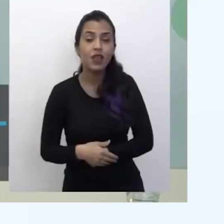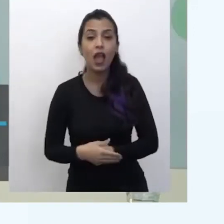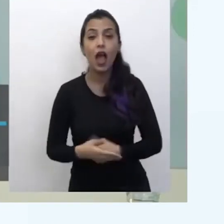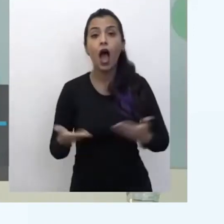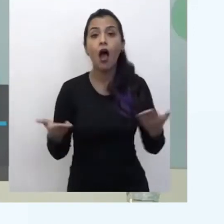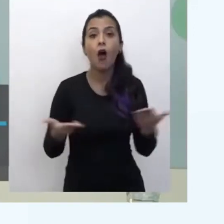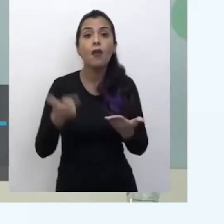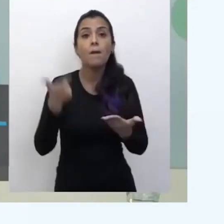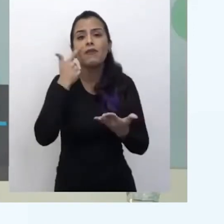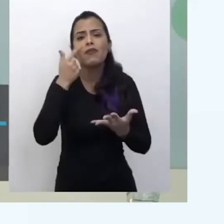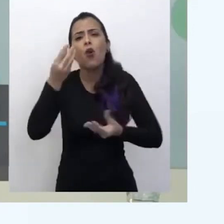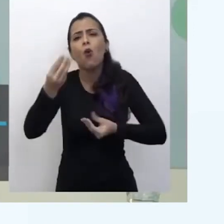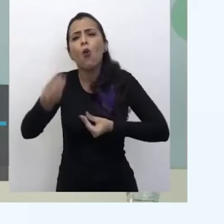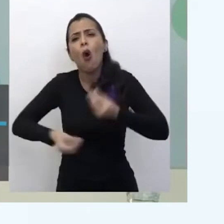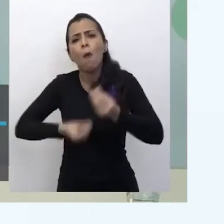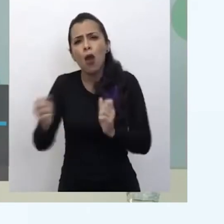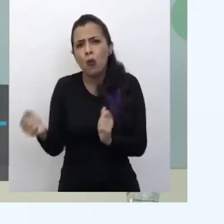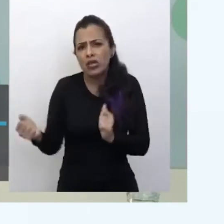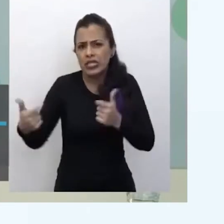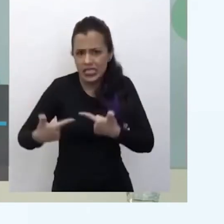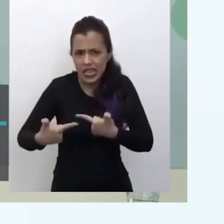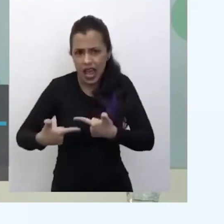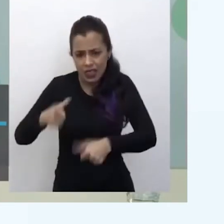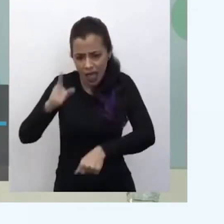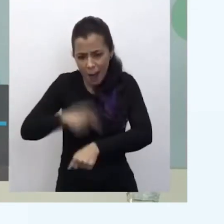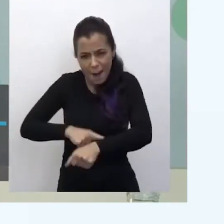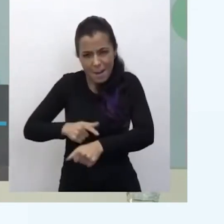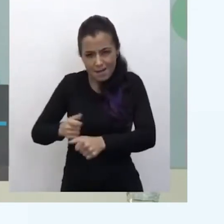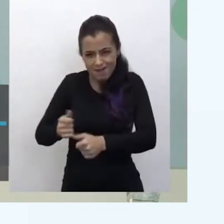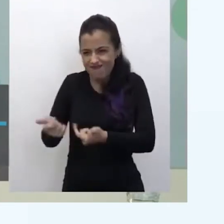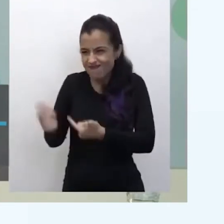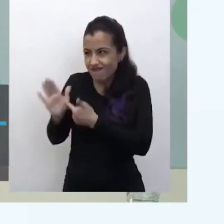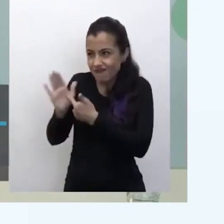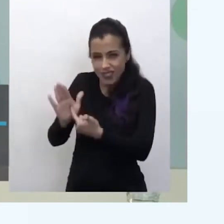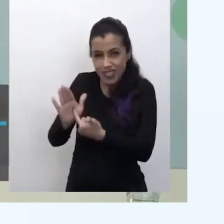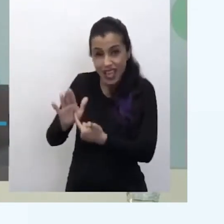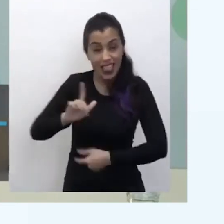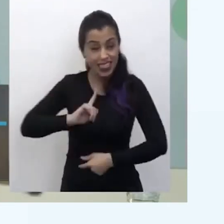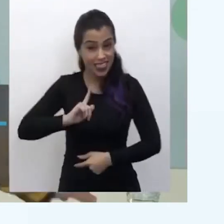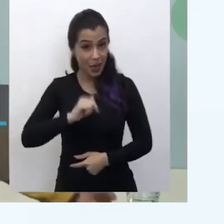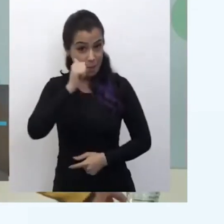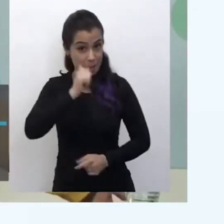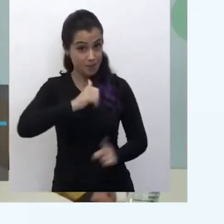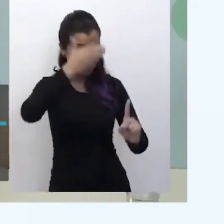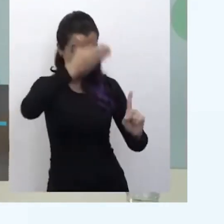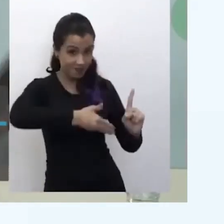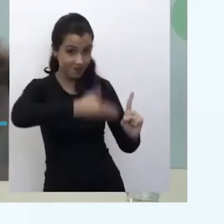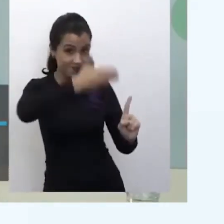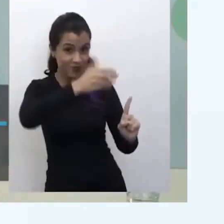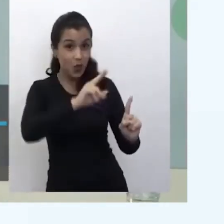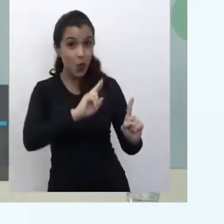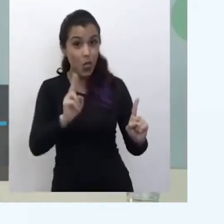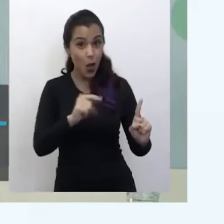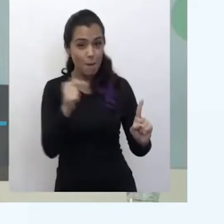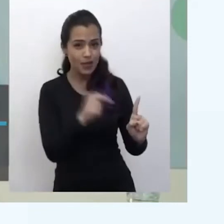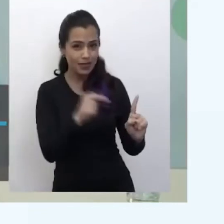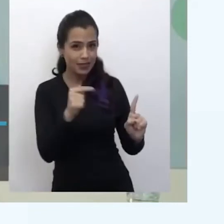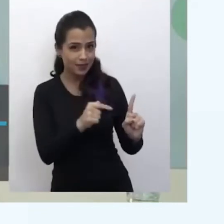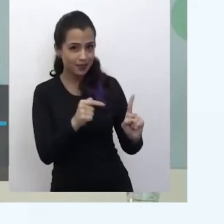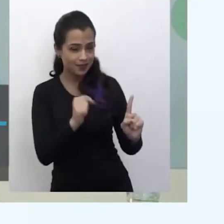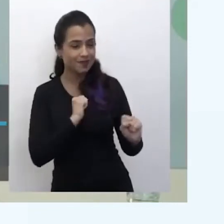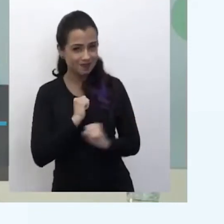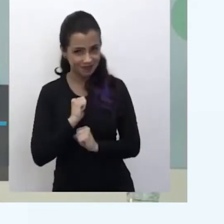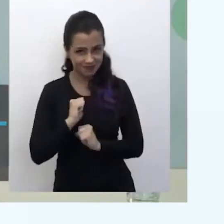ver como funciona um Slam na prática, vocês vão ver uma Slammer. O nome dela é, eu vou olhar aqui, uma colinha,